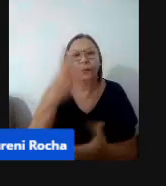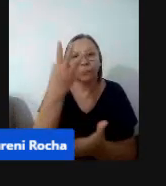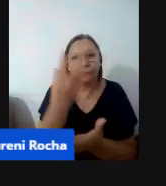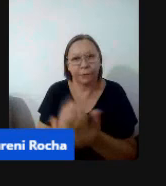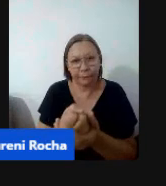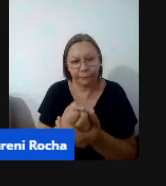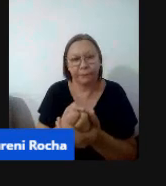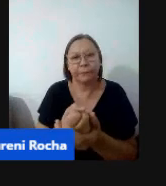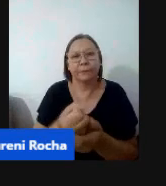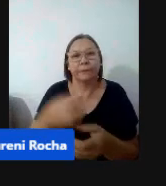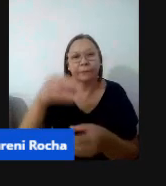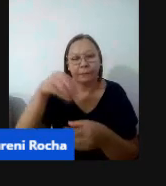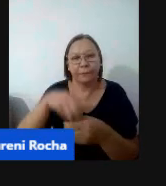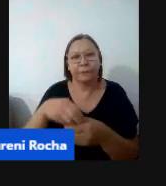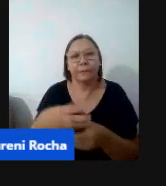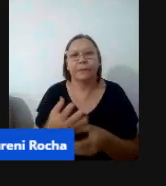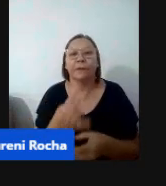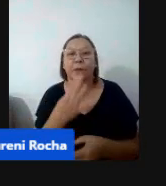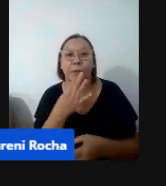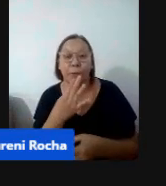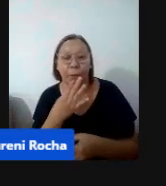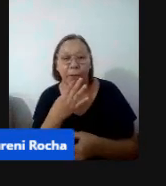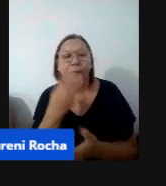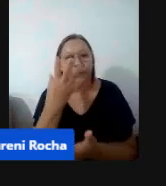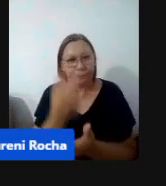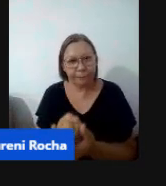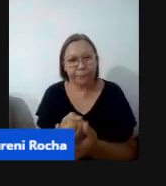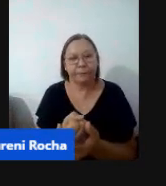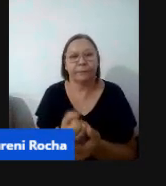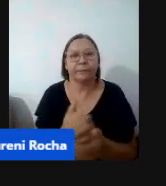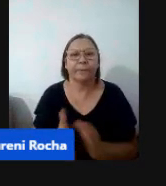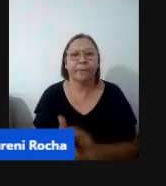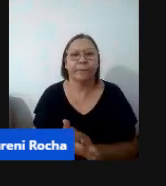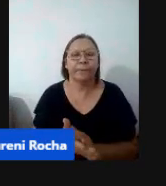gravações. No último slide,